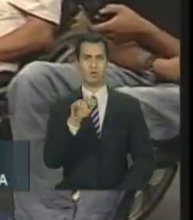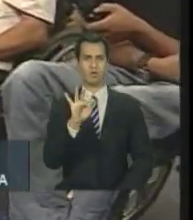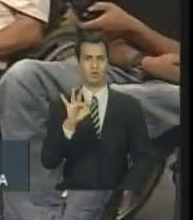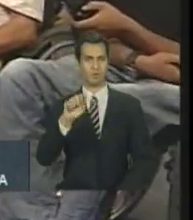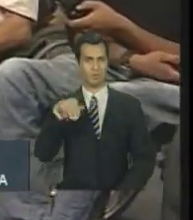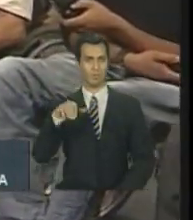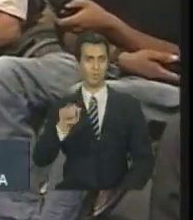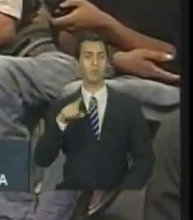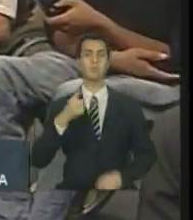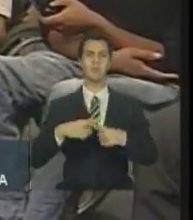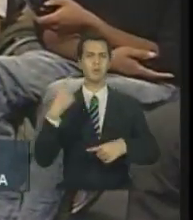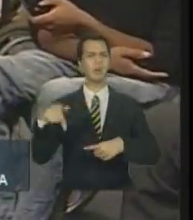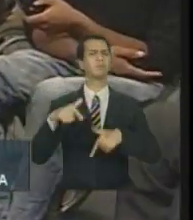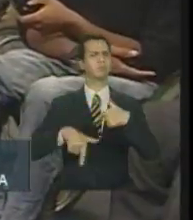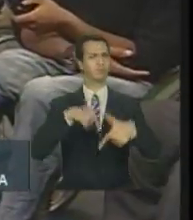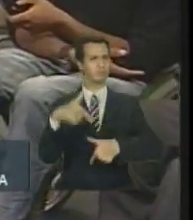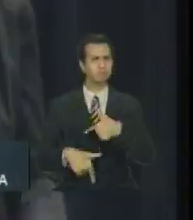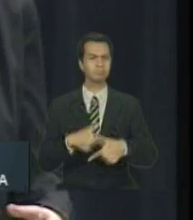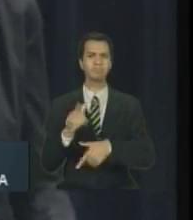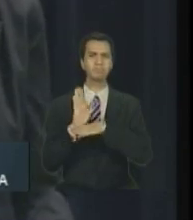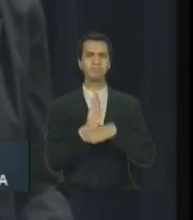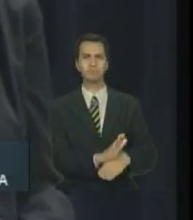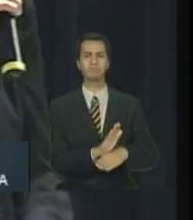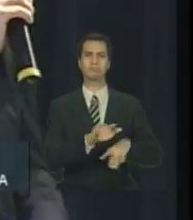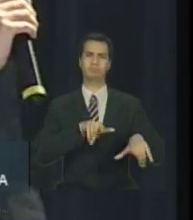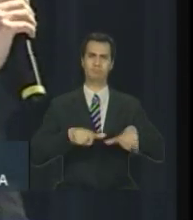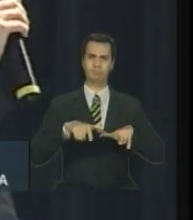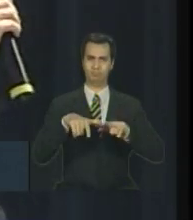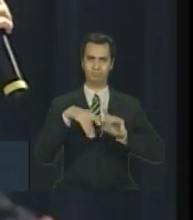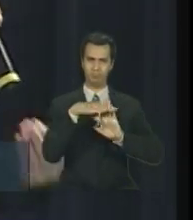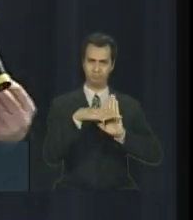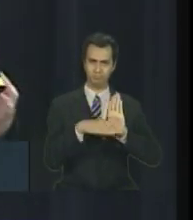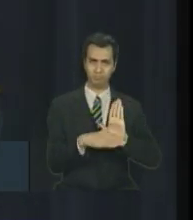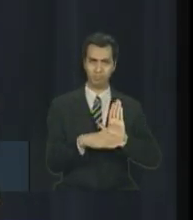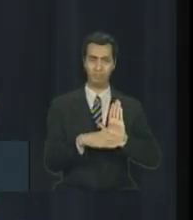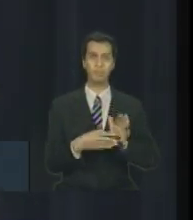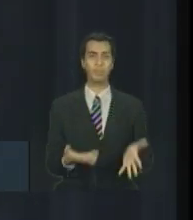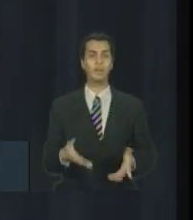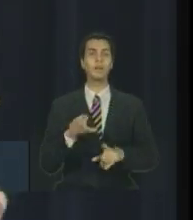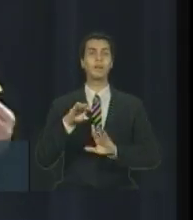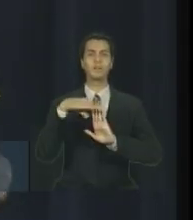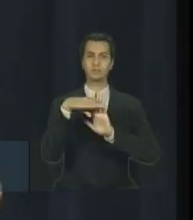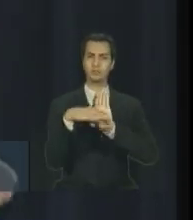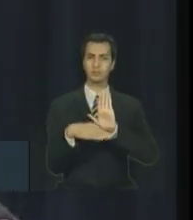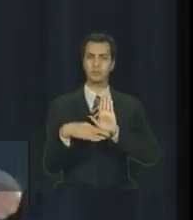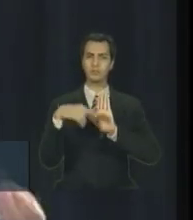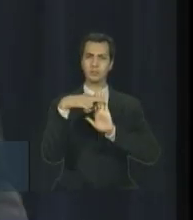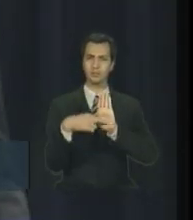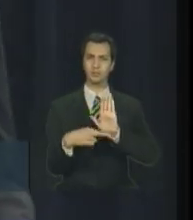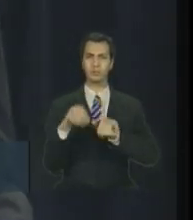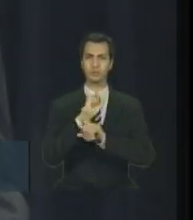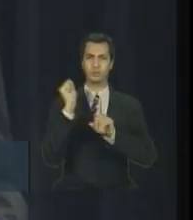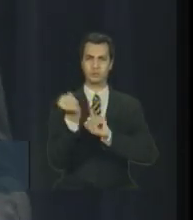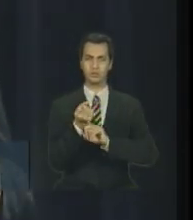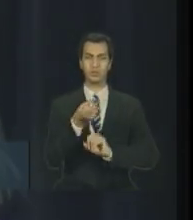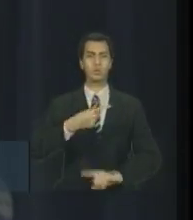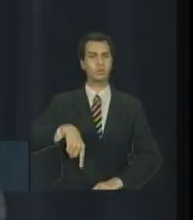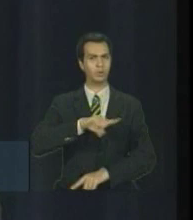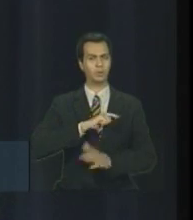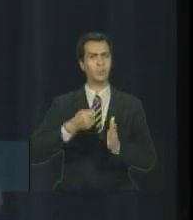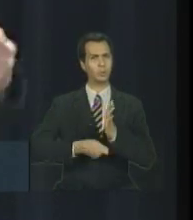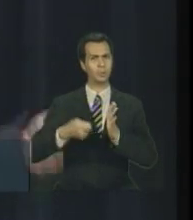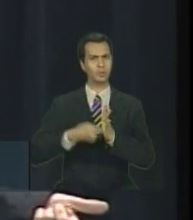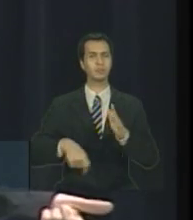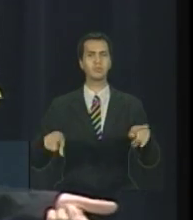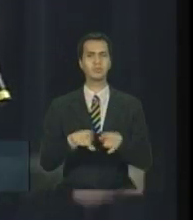das agendas de trabalho. As agendas sociais, de um modo geral, elas exigem de todos nós também um